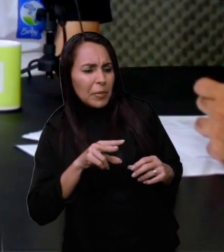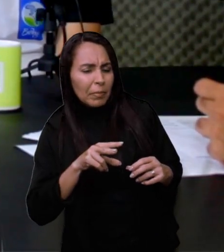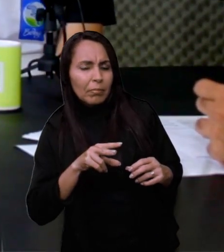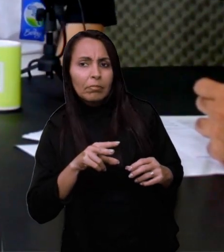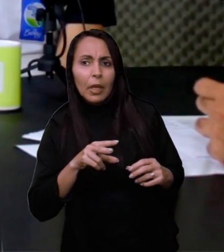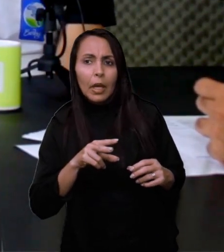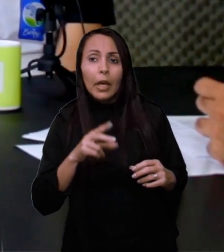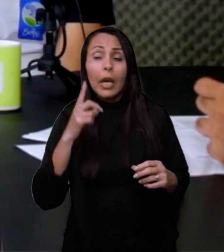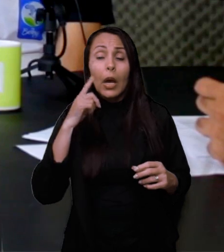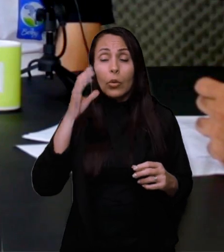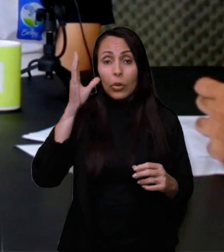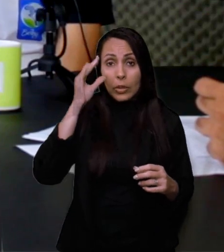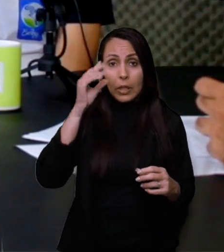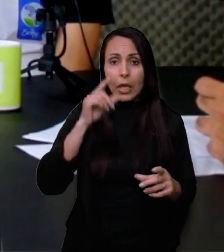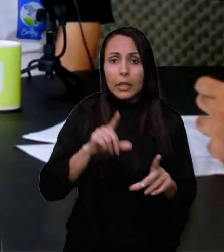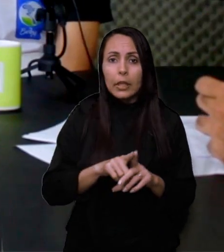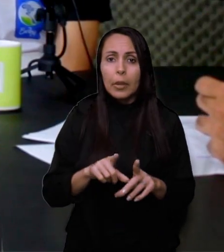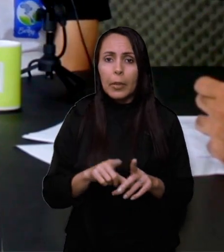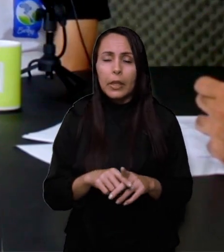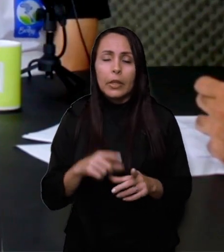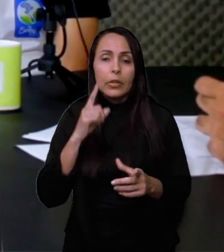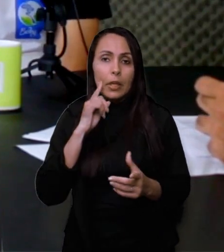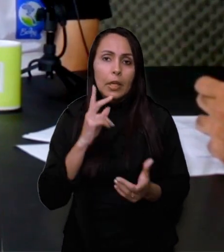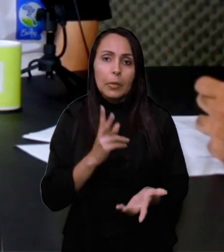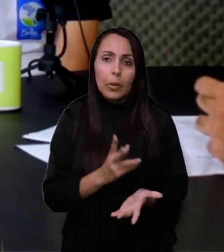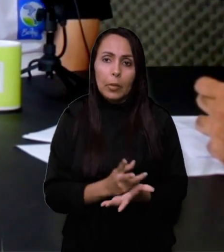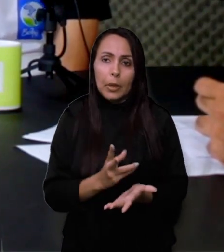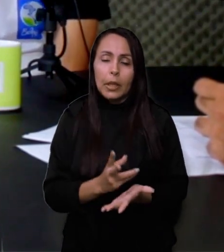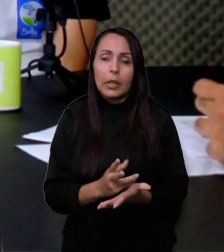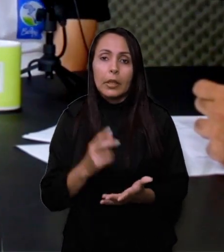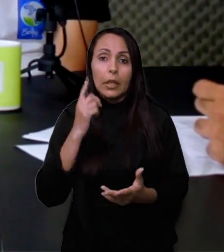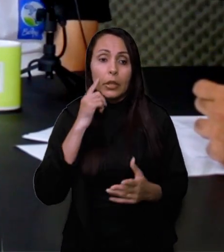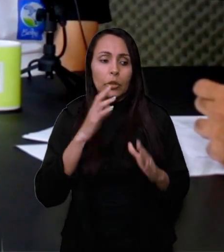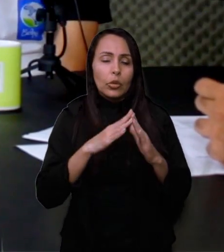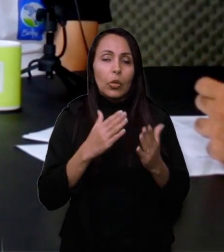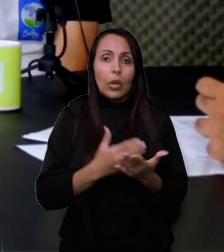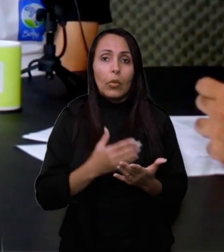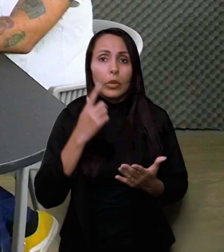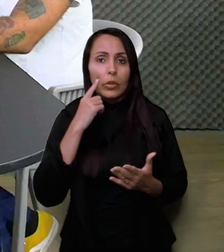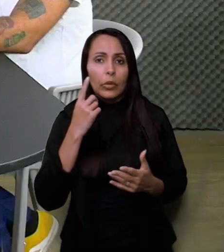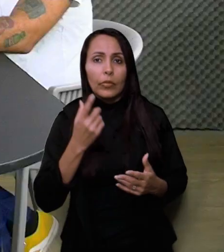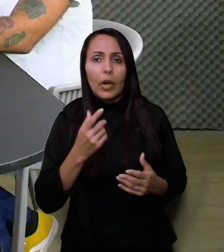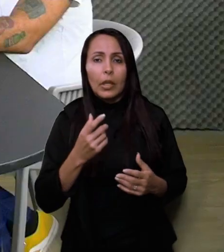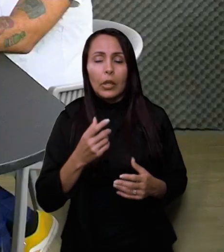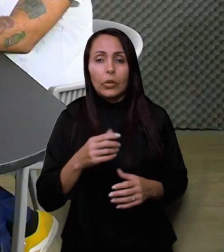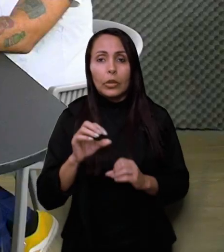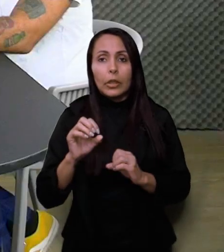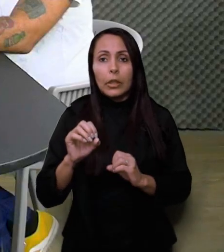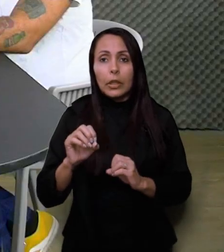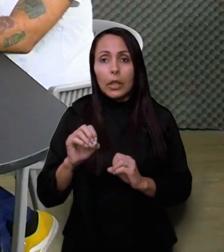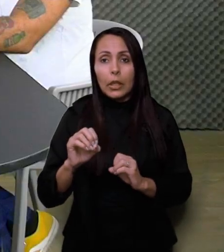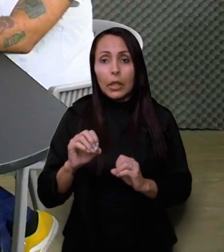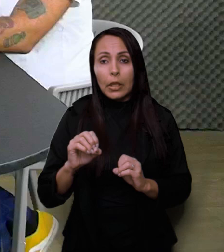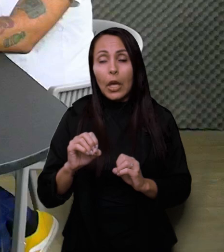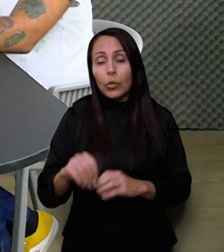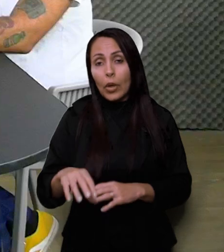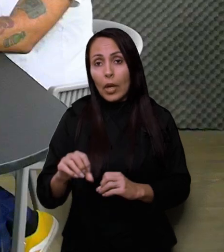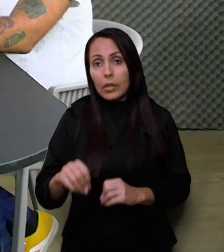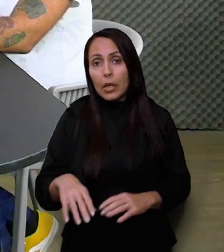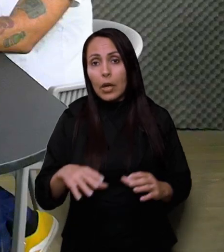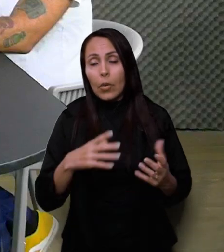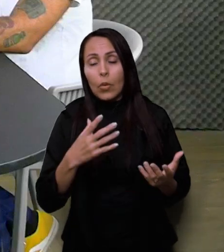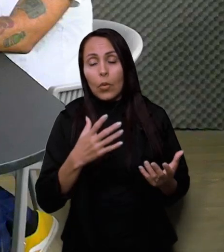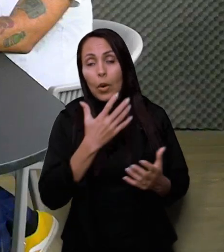uma coisa curiosa que eu comento sempre na escola quando eu estou falando sobre educação ambiental voltada para o oceano. Você chega na